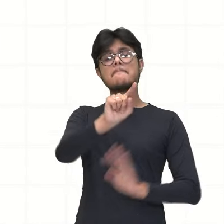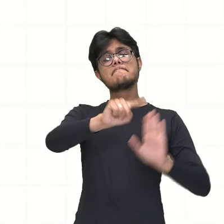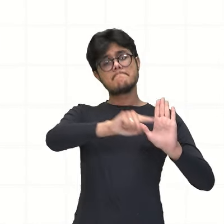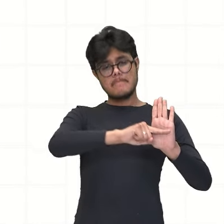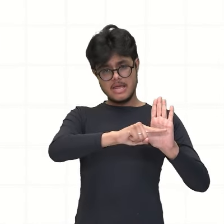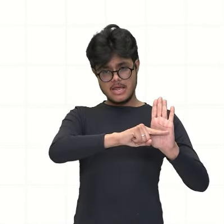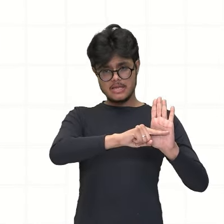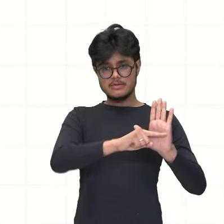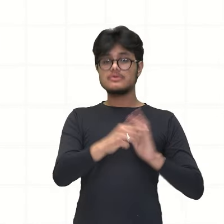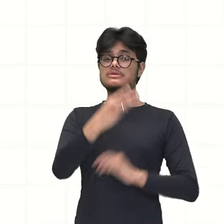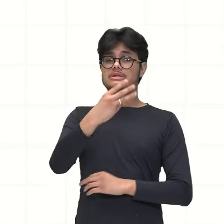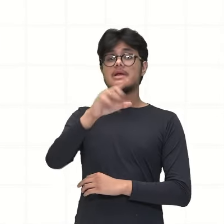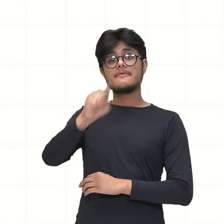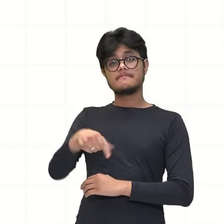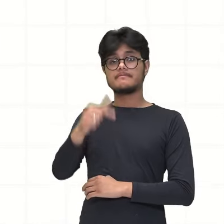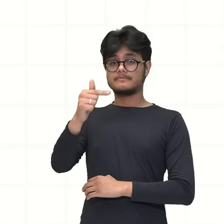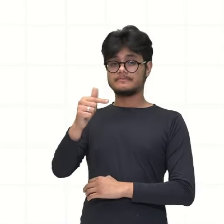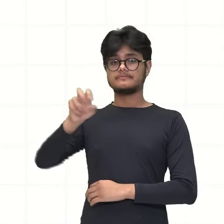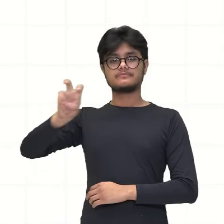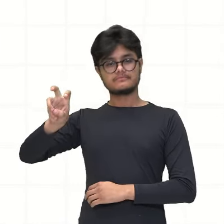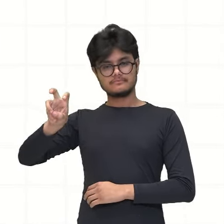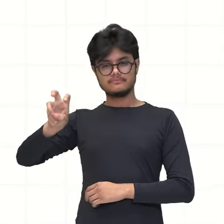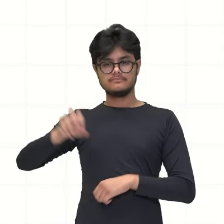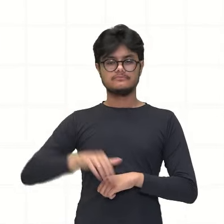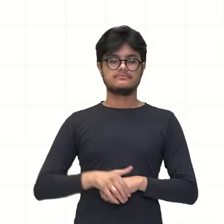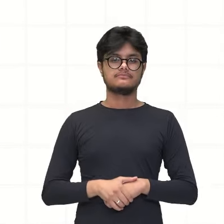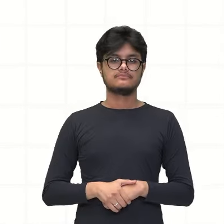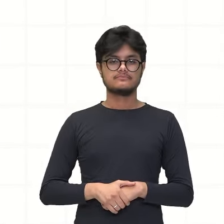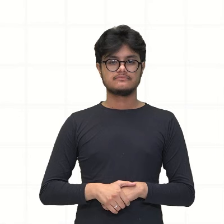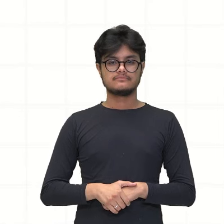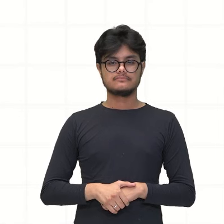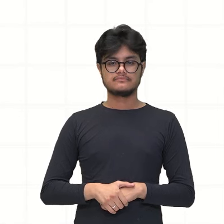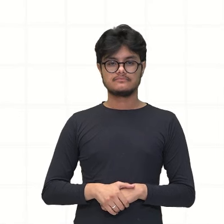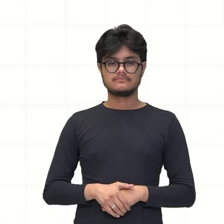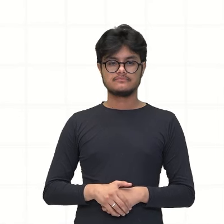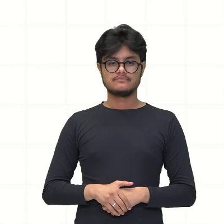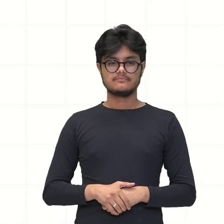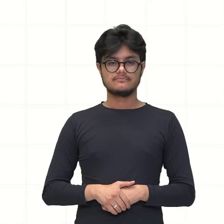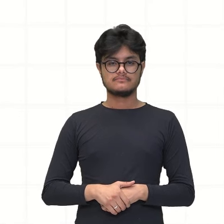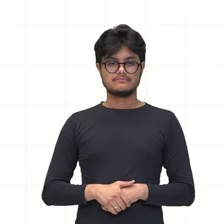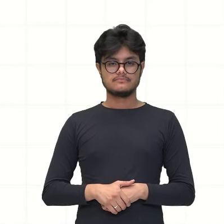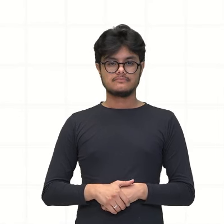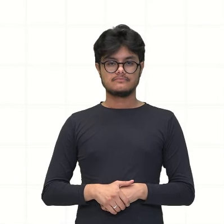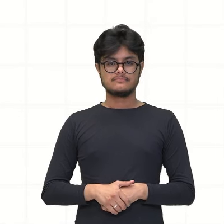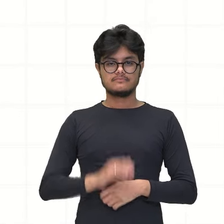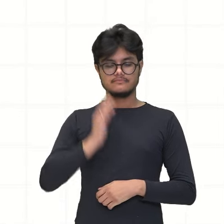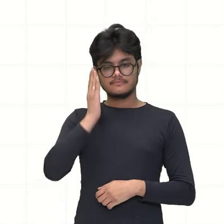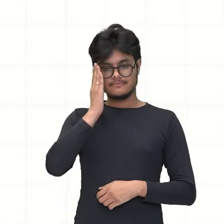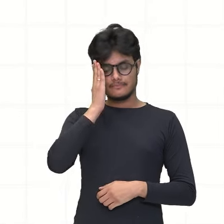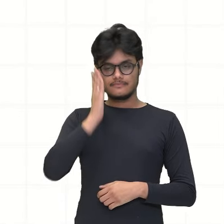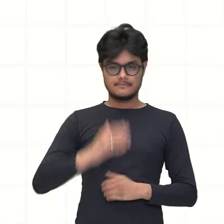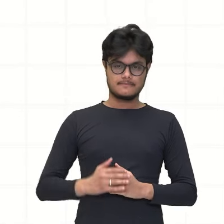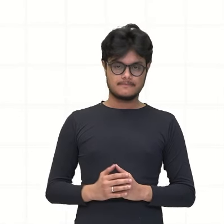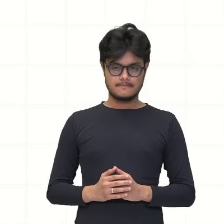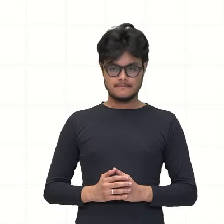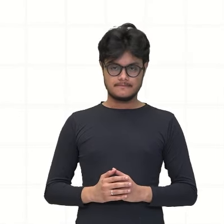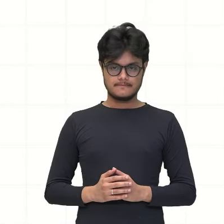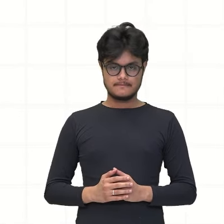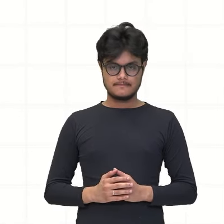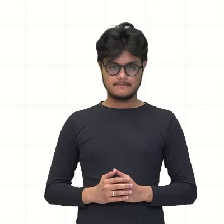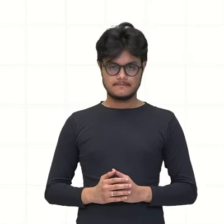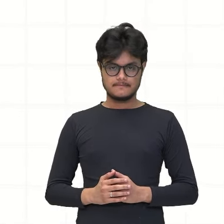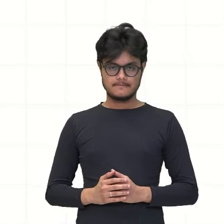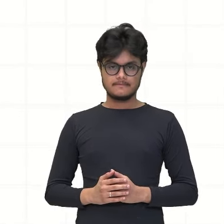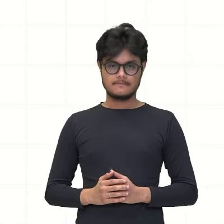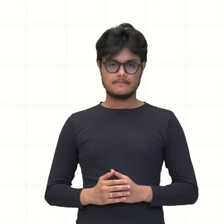é R$ 25, menos o desconto. Tudo bem? Que é R$